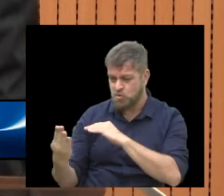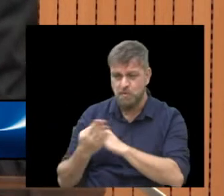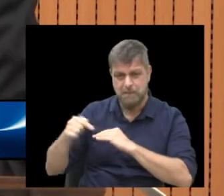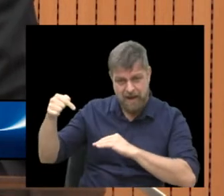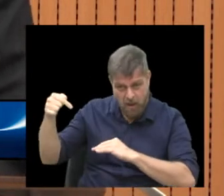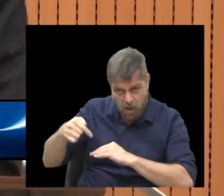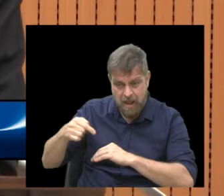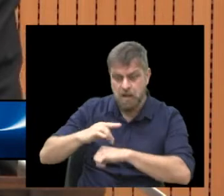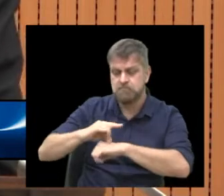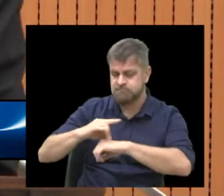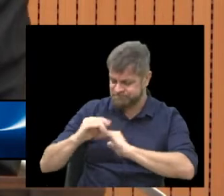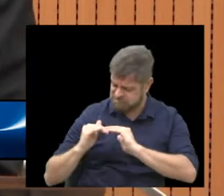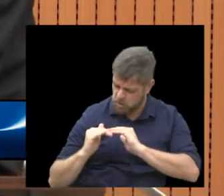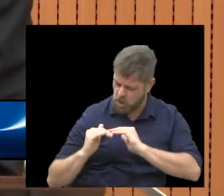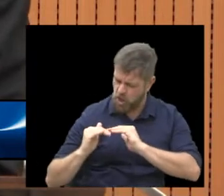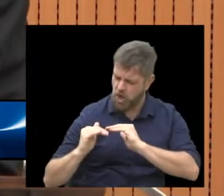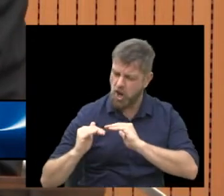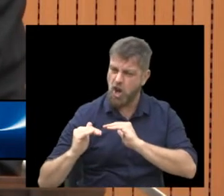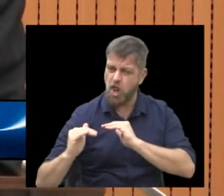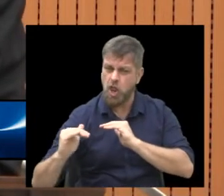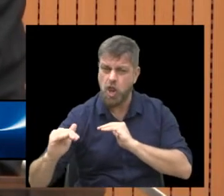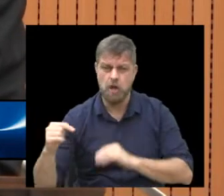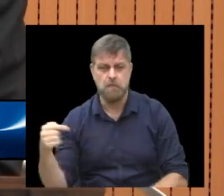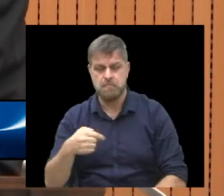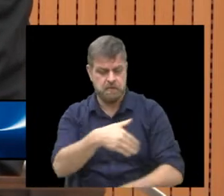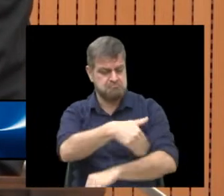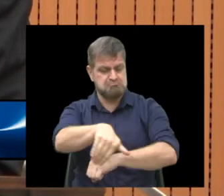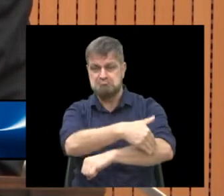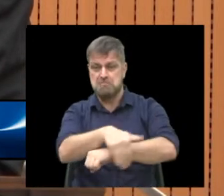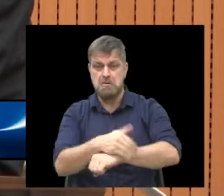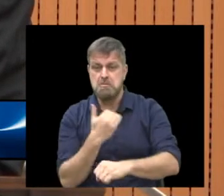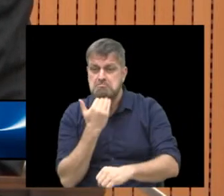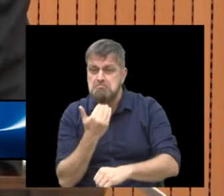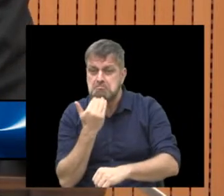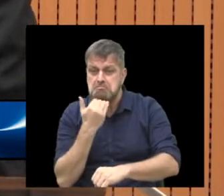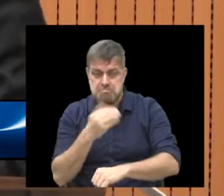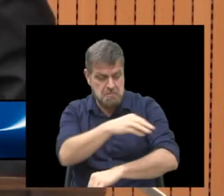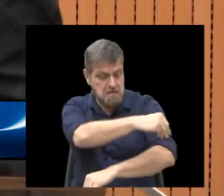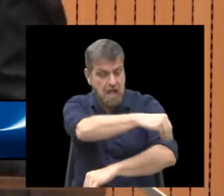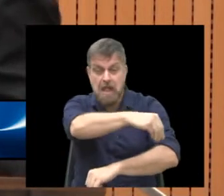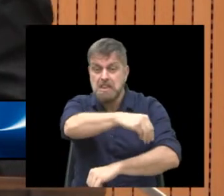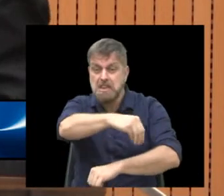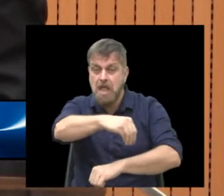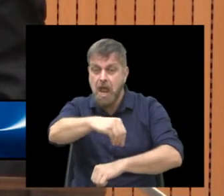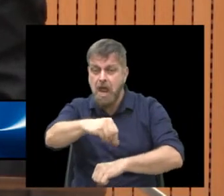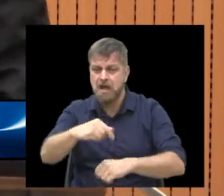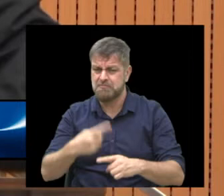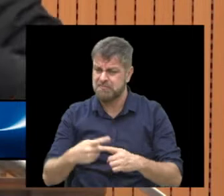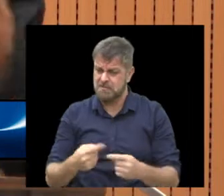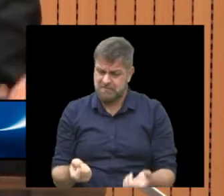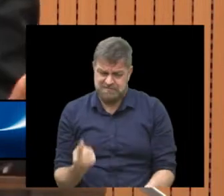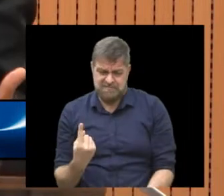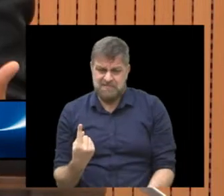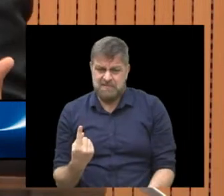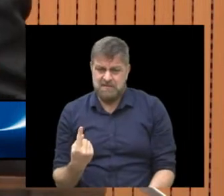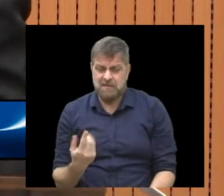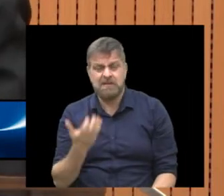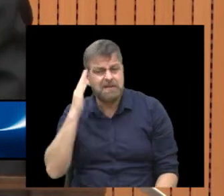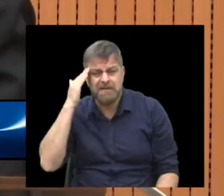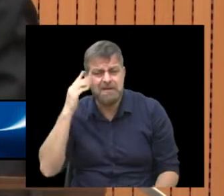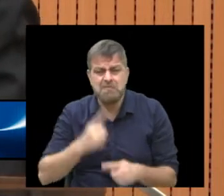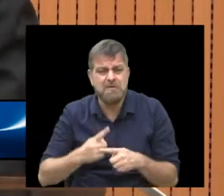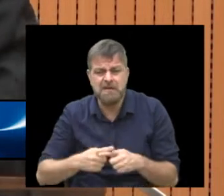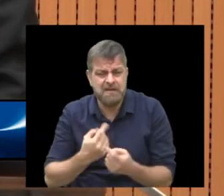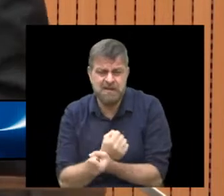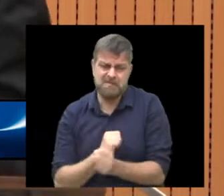ou Jardim Campina Grande, está asfaltado, exceto essa rua. Eu acho que deve existir algum motivo. Não é possível